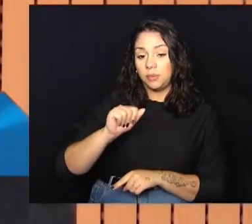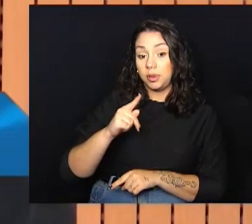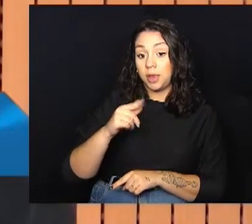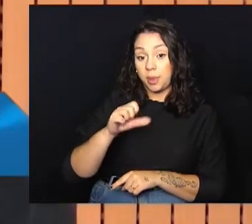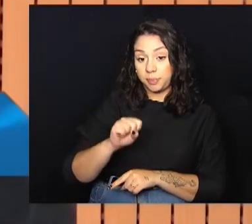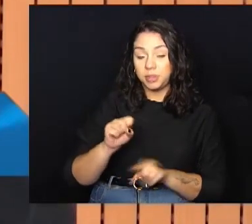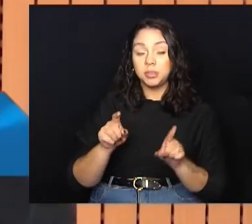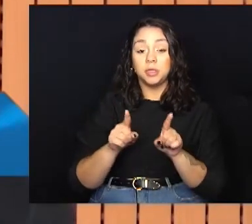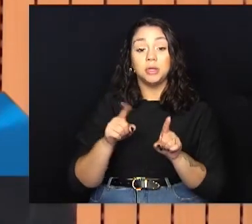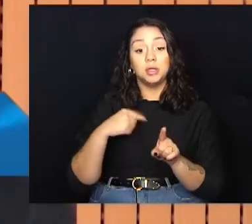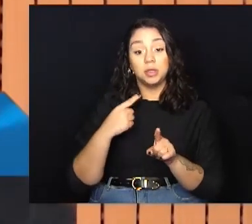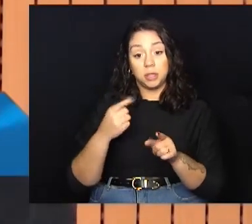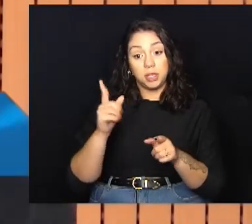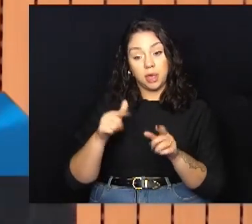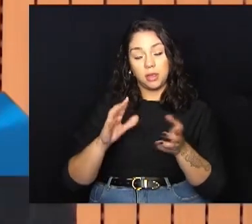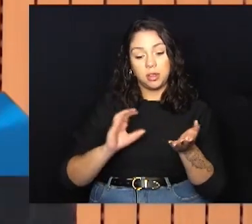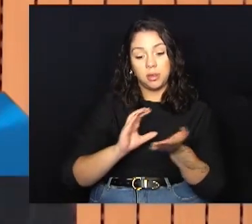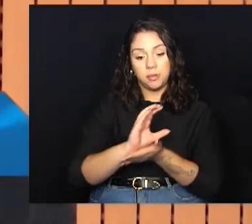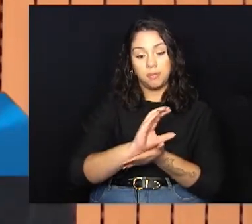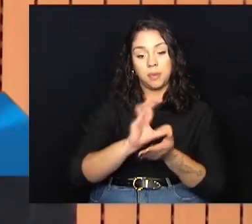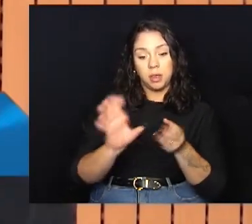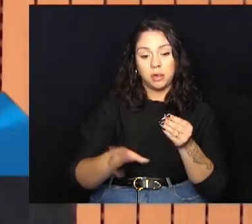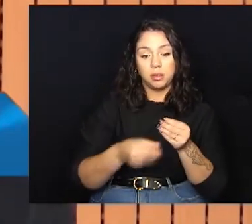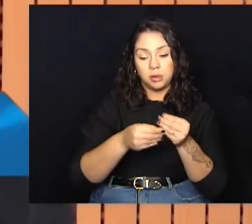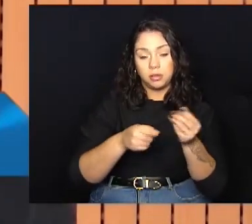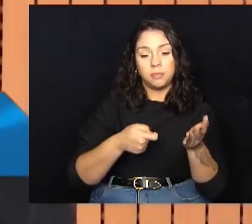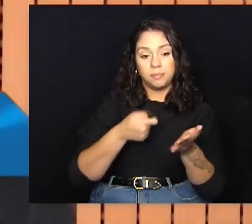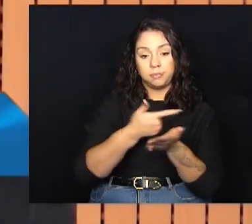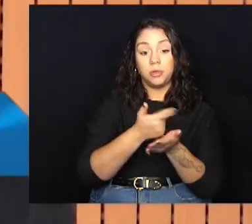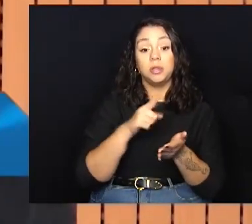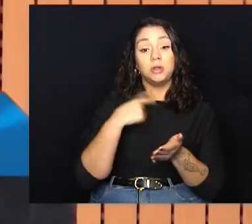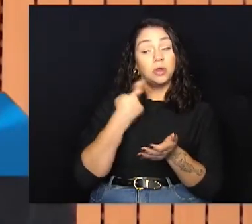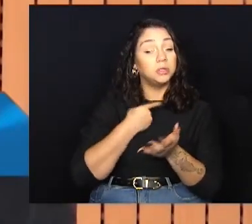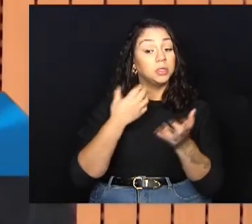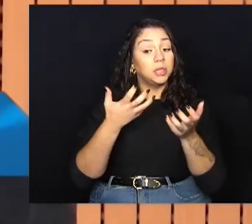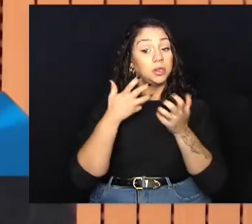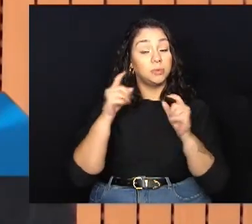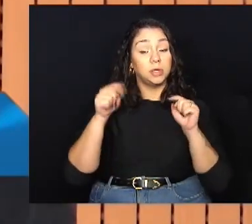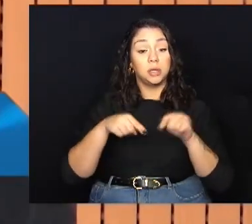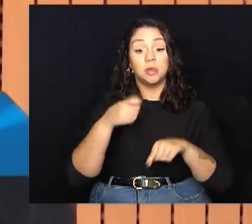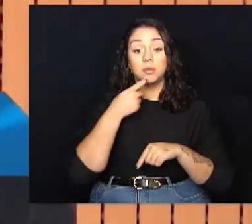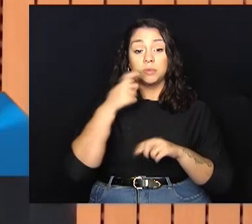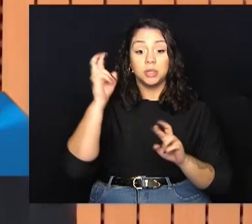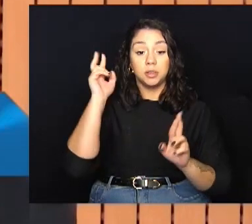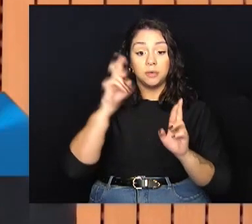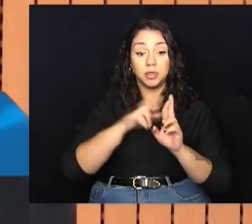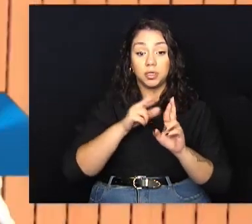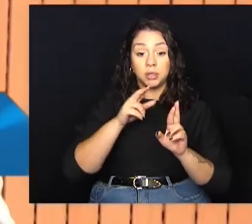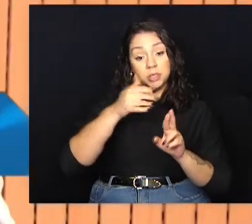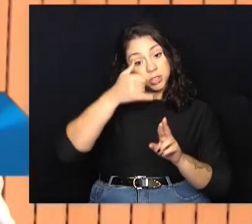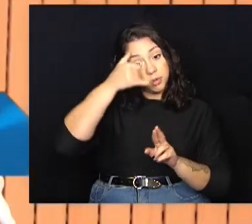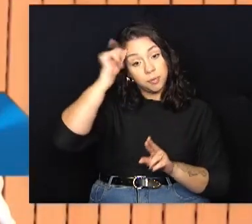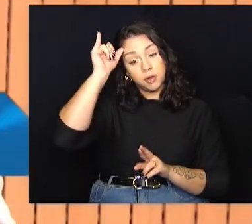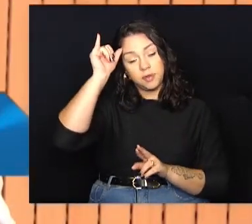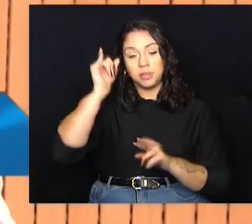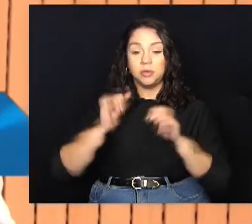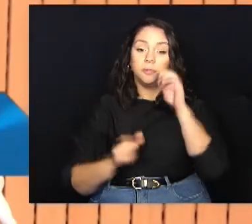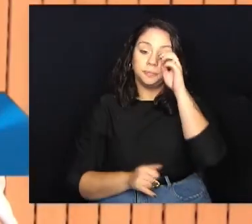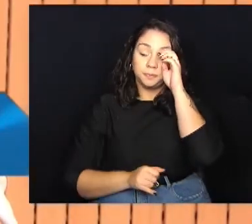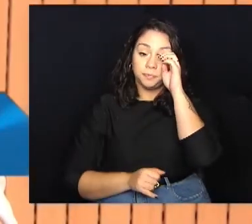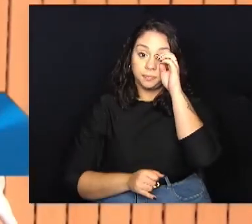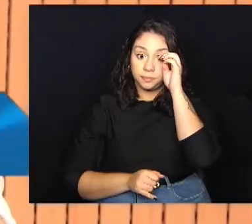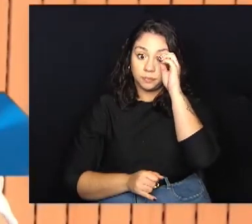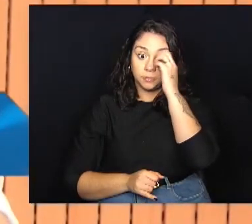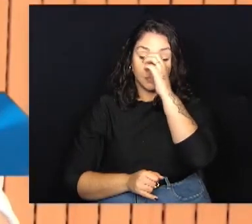a gente gostaria de poder que Campinas virasse uma referência né no na prevenção essa